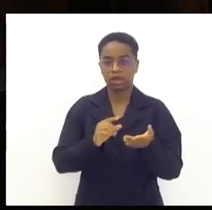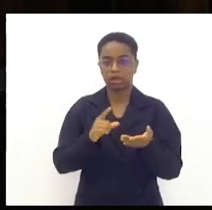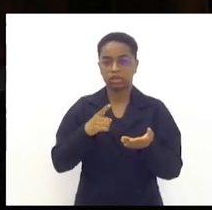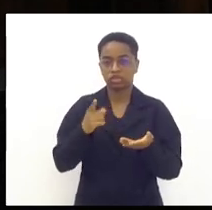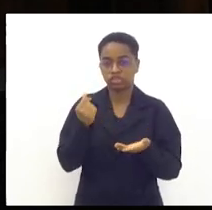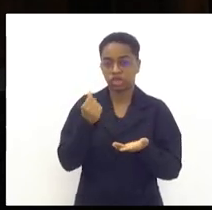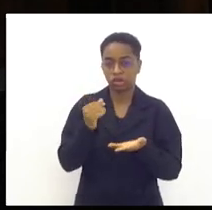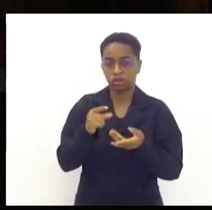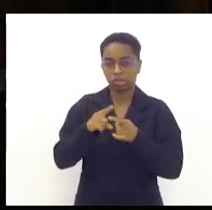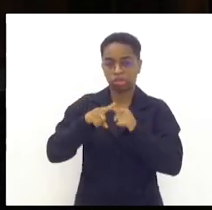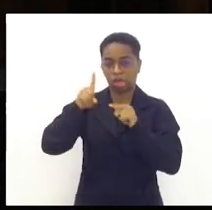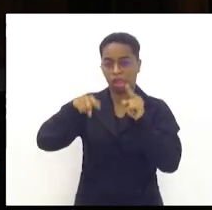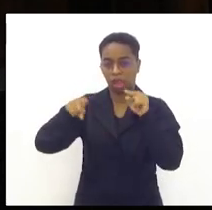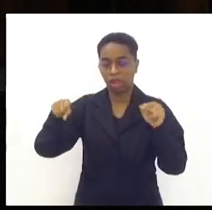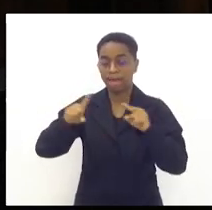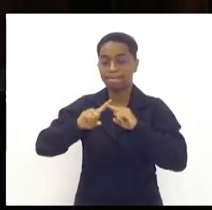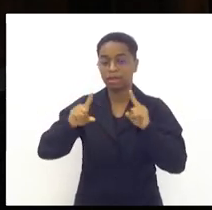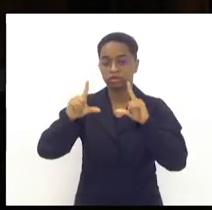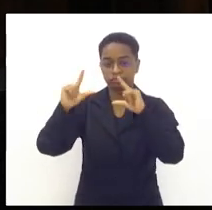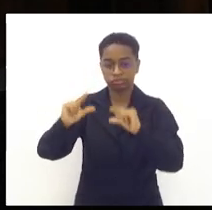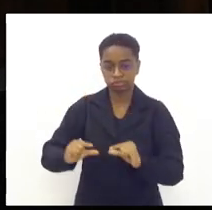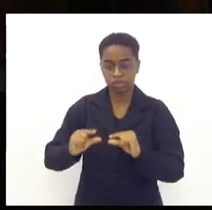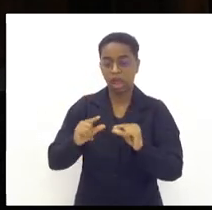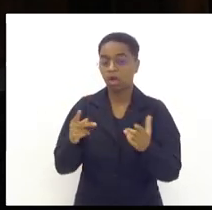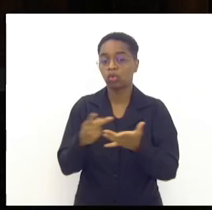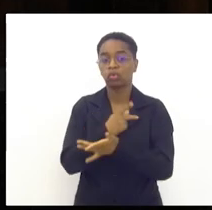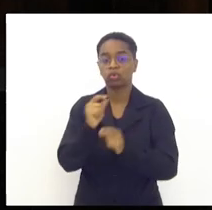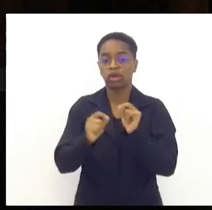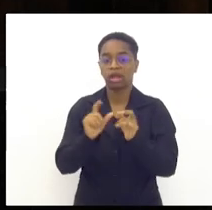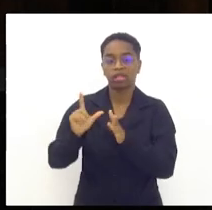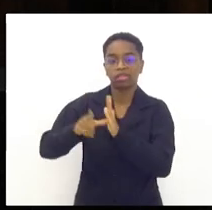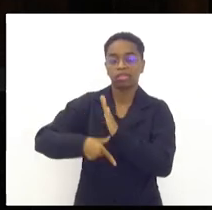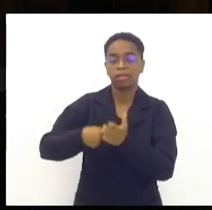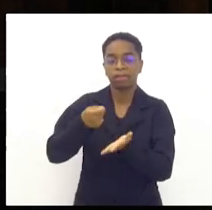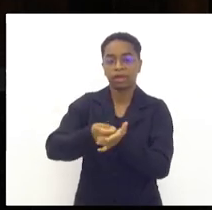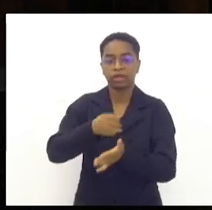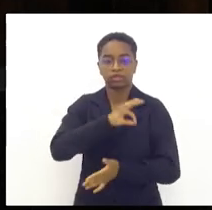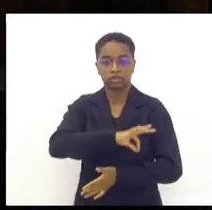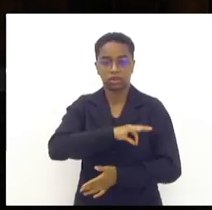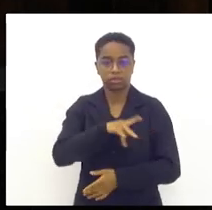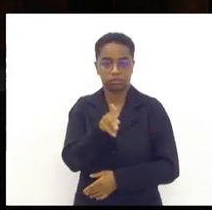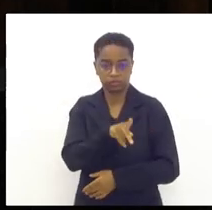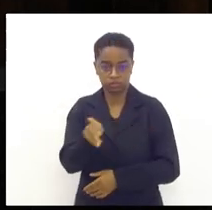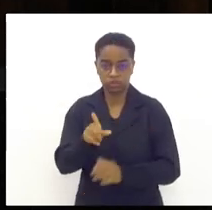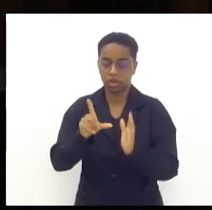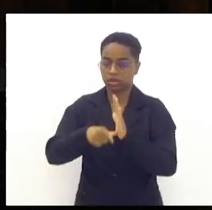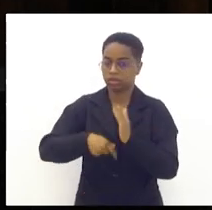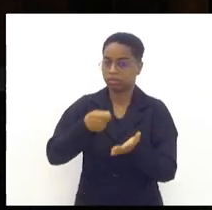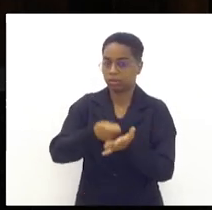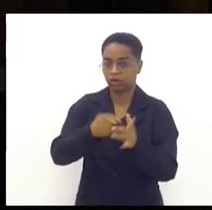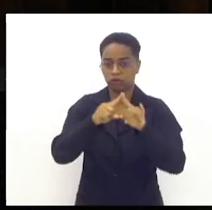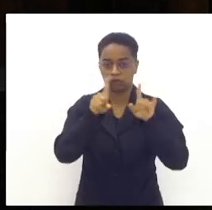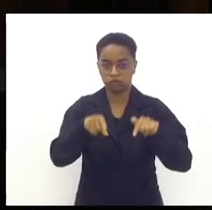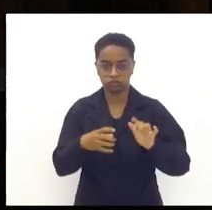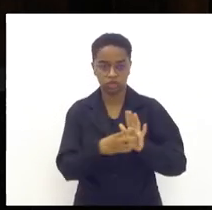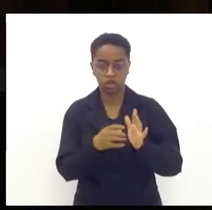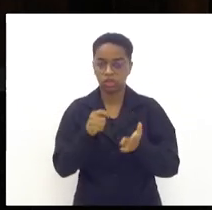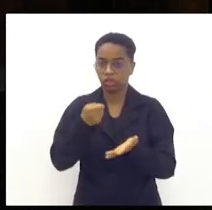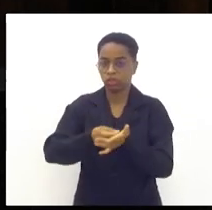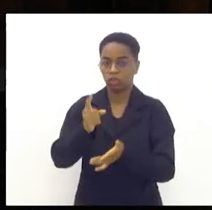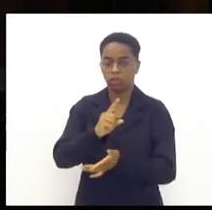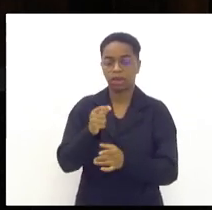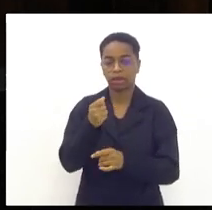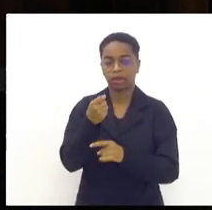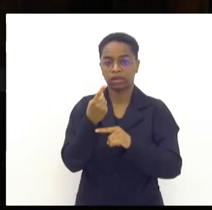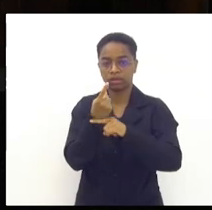receita caiu, simplesmente tivemos aqui atraso de salário de professor, atraso de salário de funcionário, não pagamento de